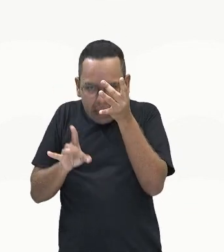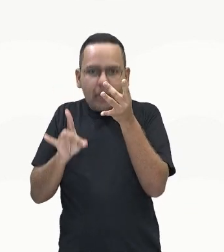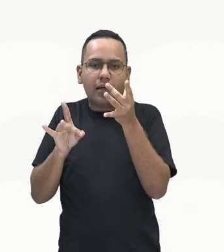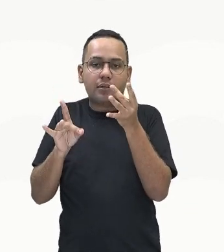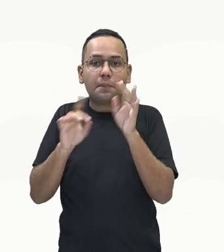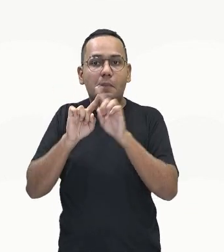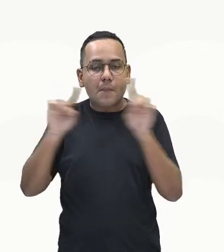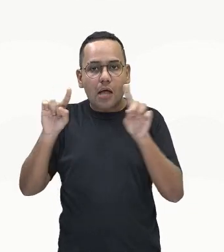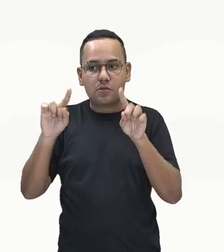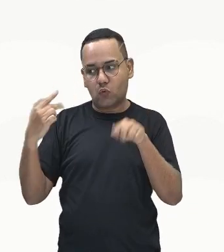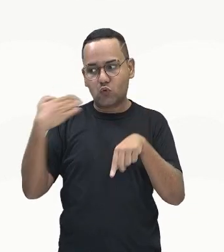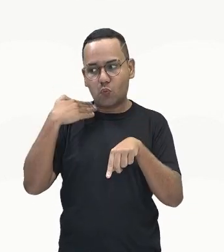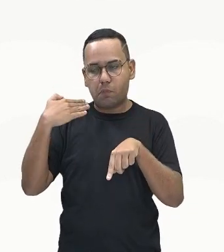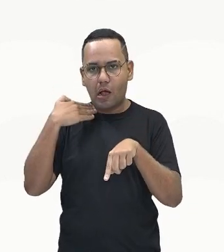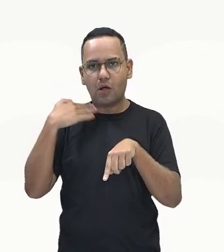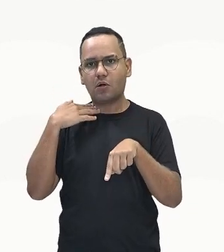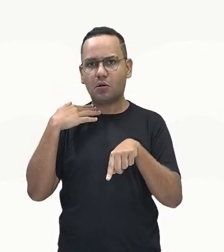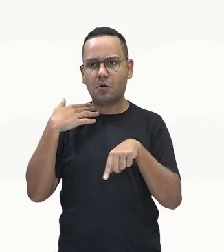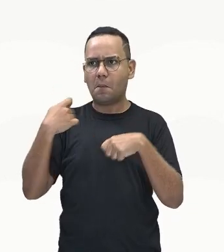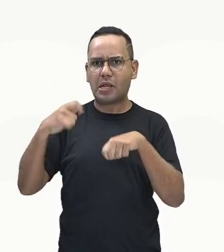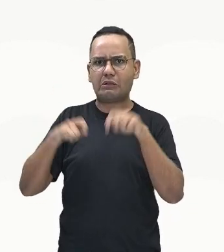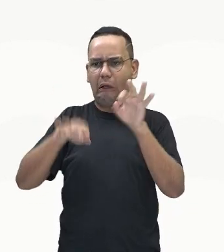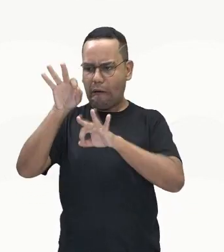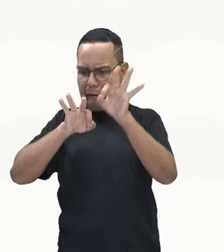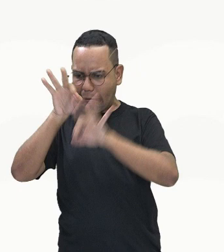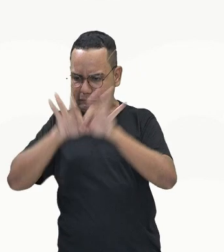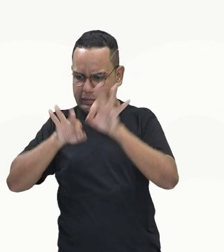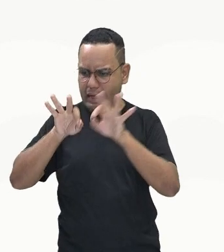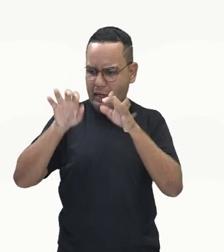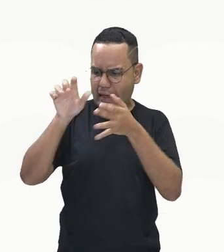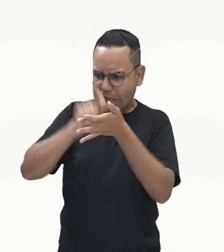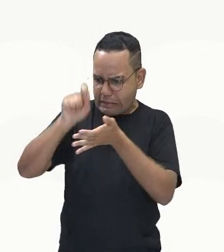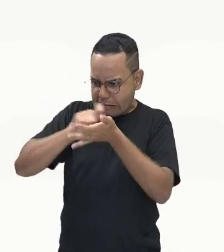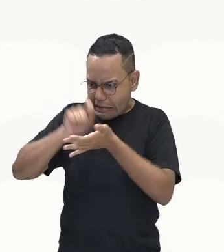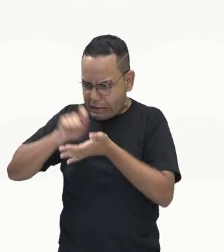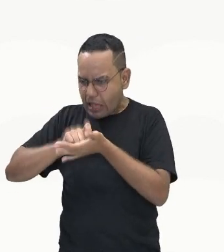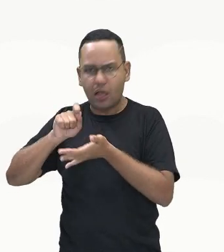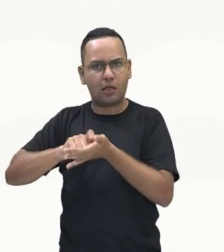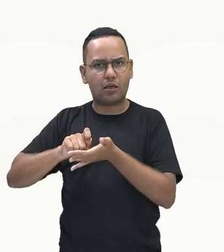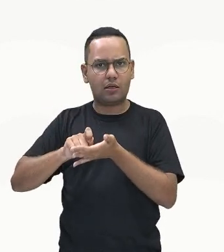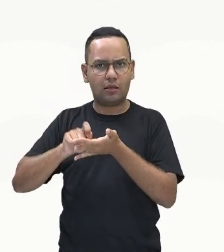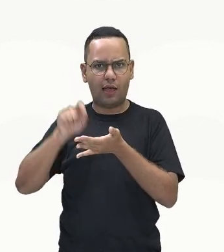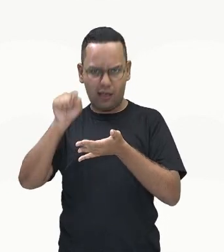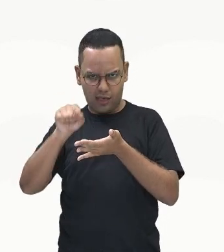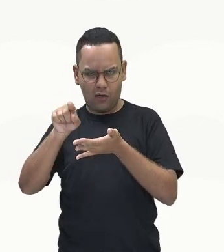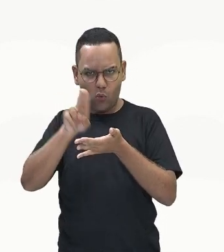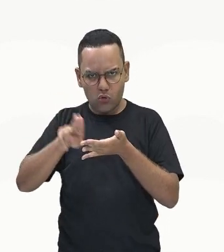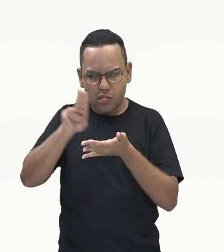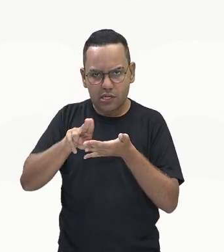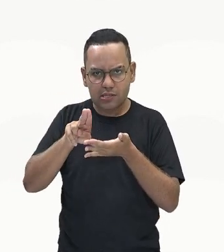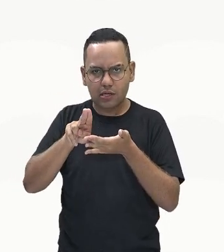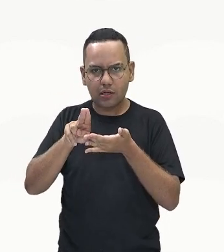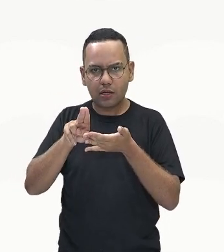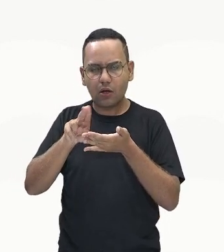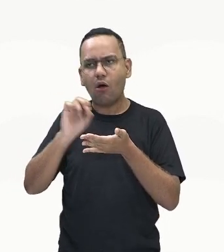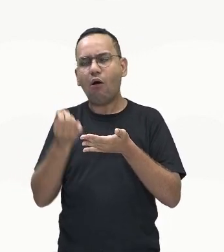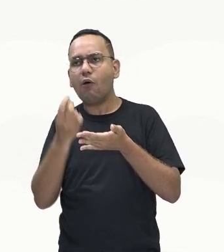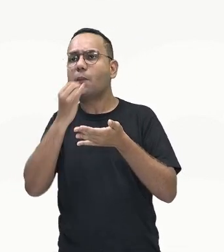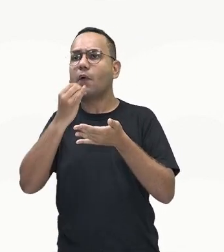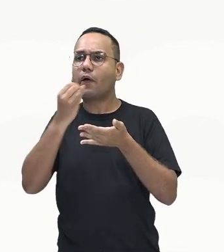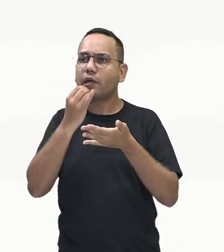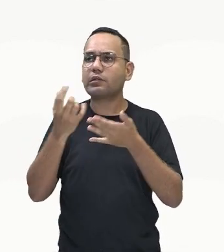bancos, claro, que não vão ficar fazendo ali os cálculos, né? Ali manualmente, né? Todos os